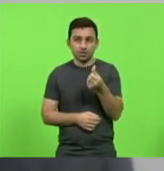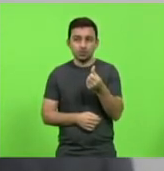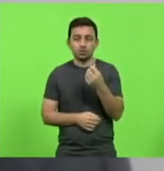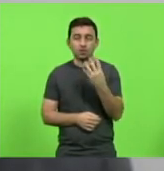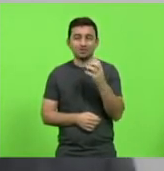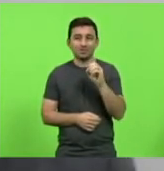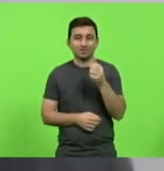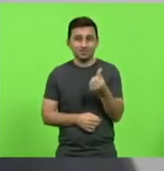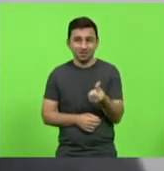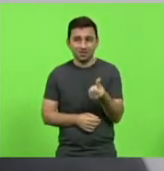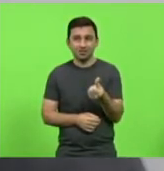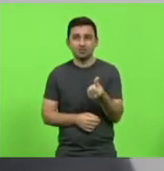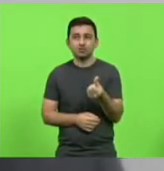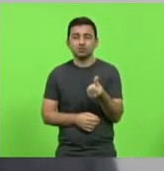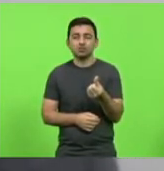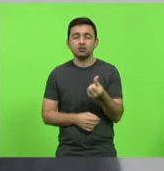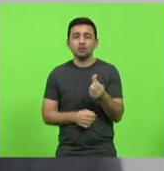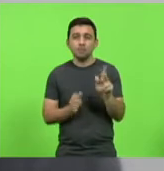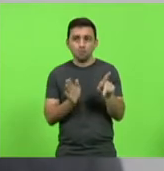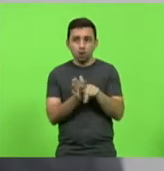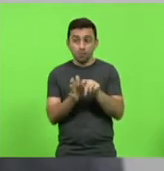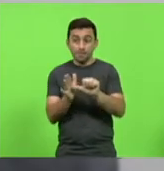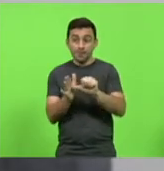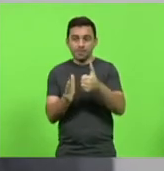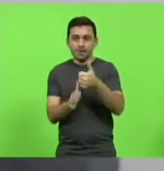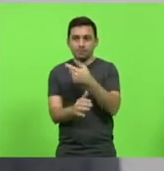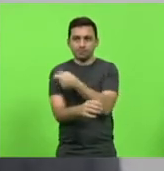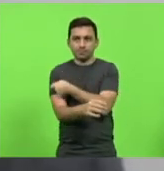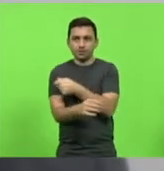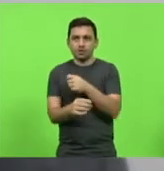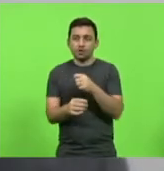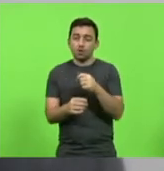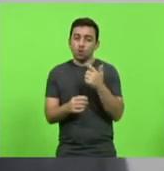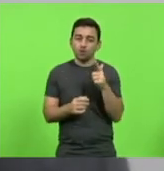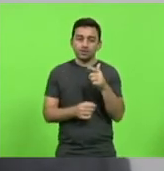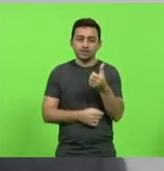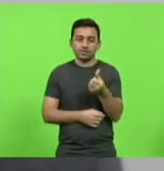1.236.406 referente à primeira dose e